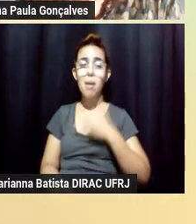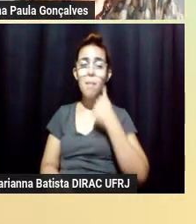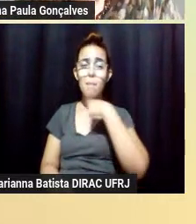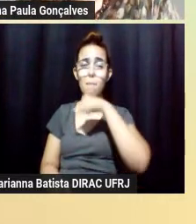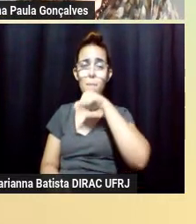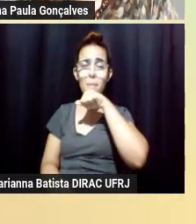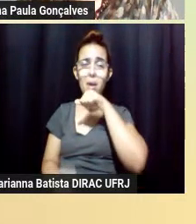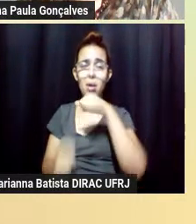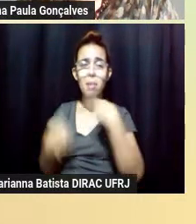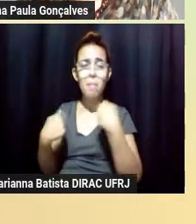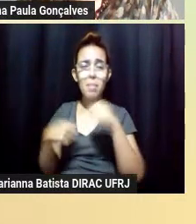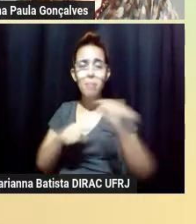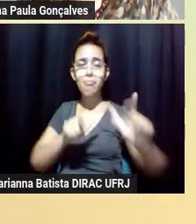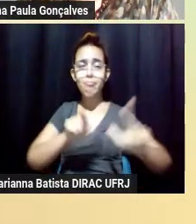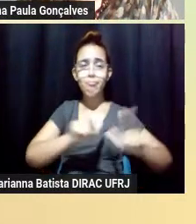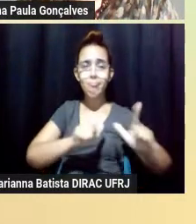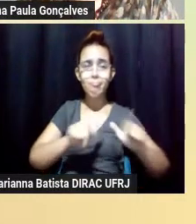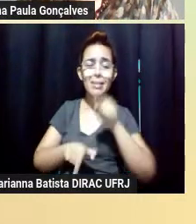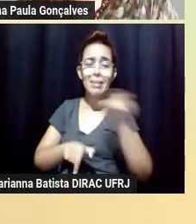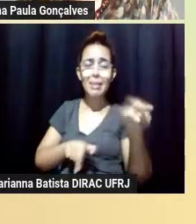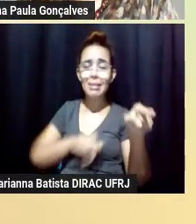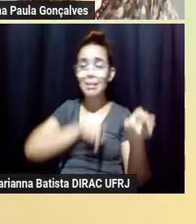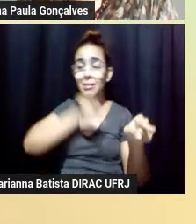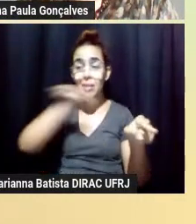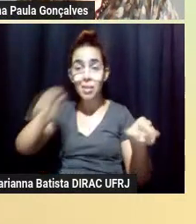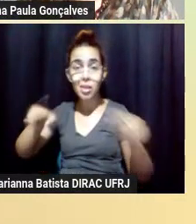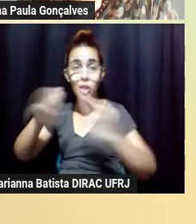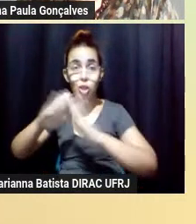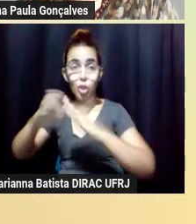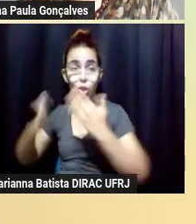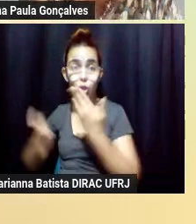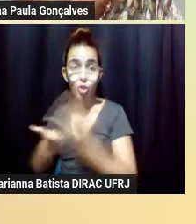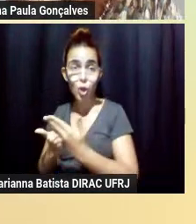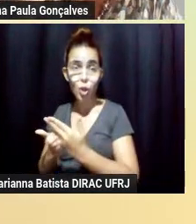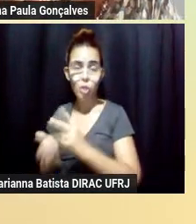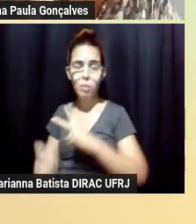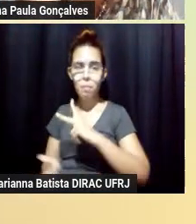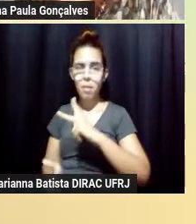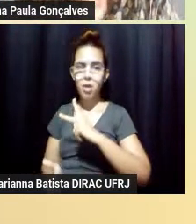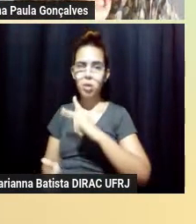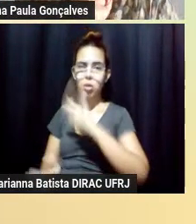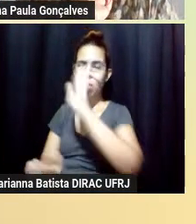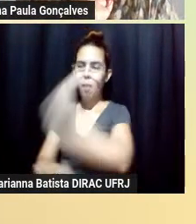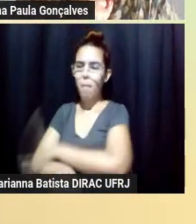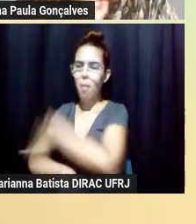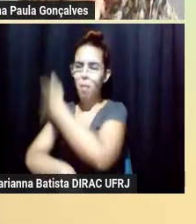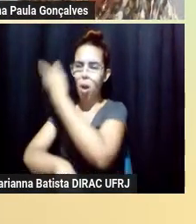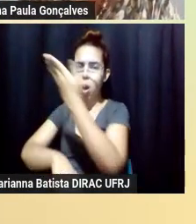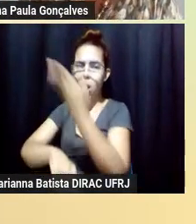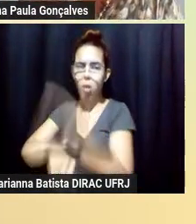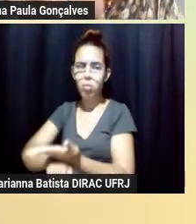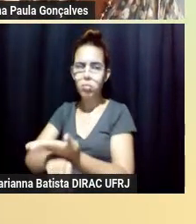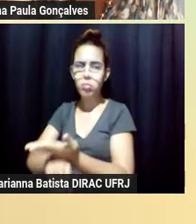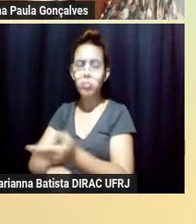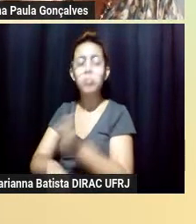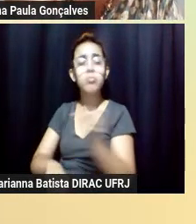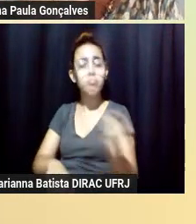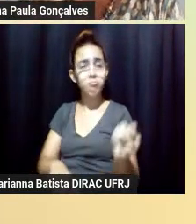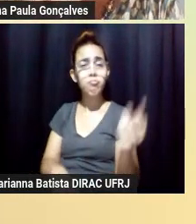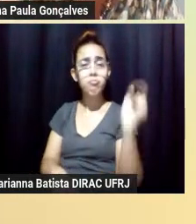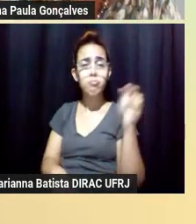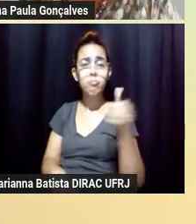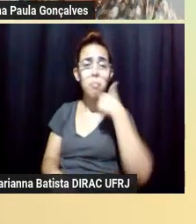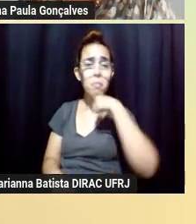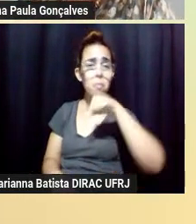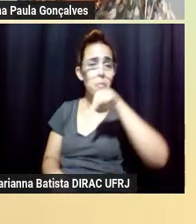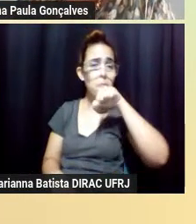uma bolsa para mim. E aí eu ficava em tempo integral nessa escola, minha mãe trabalhava e me buscava lá na parte da tarde. Eu saio dessa escola,